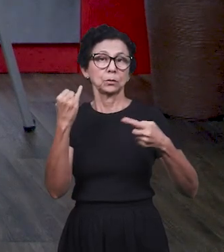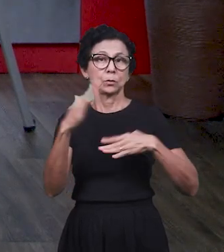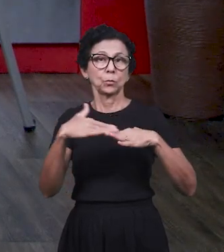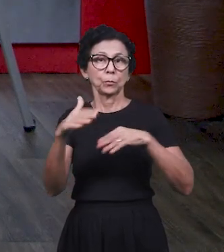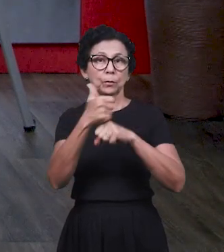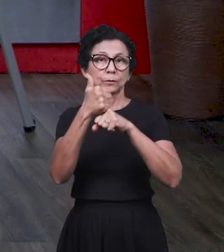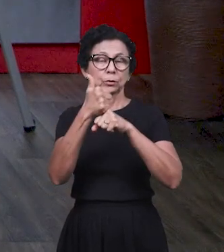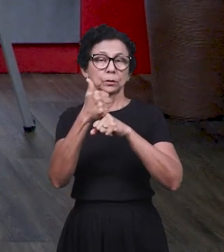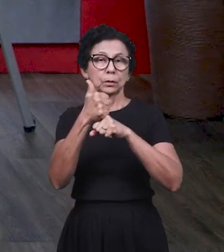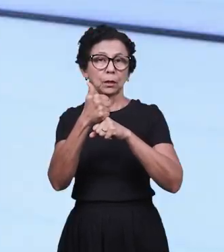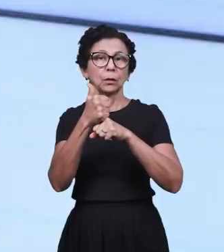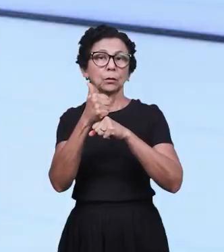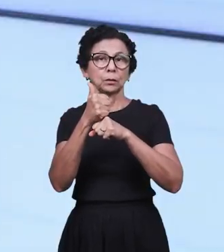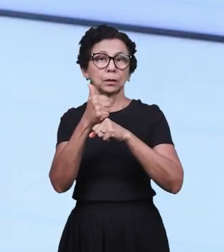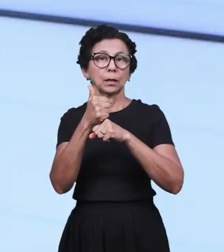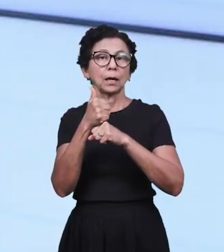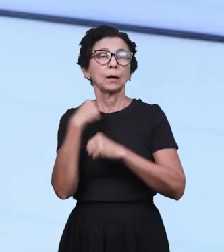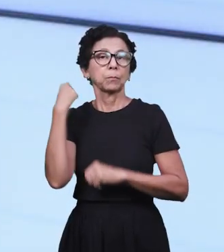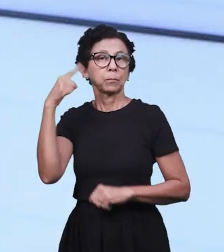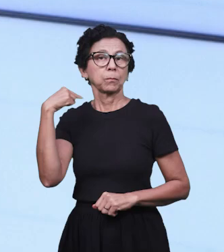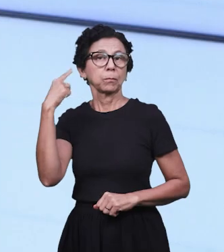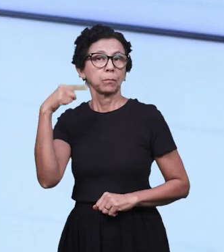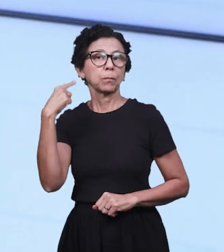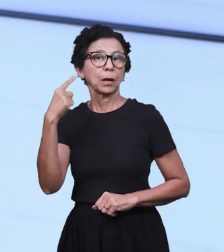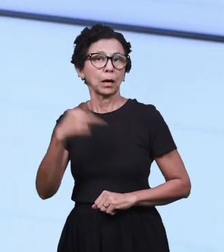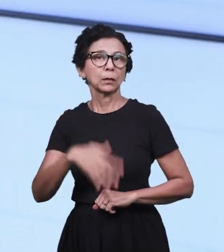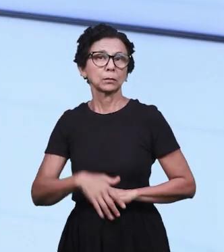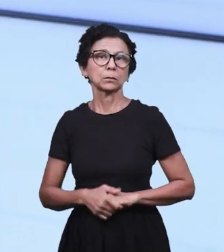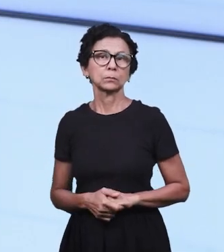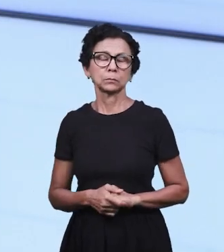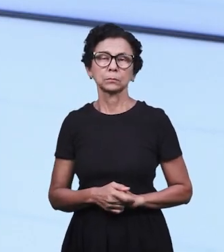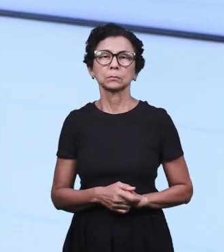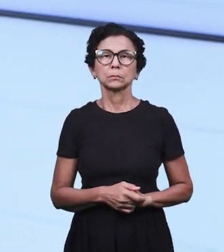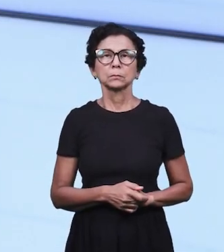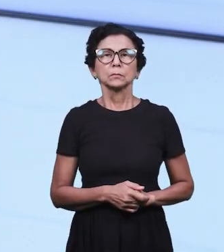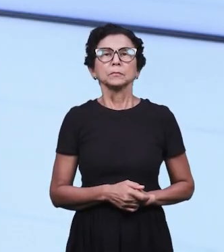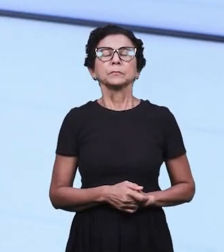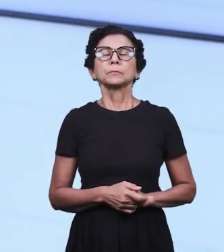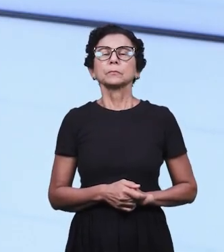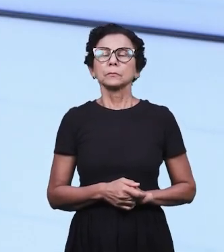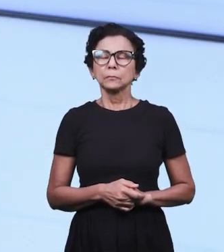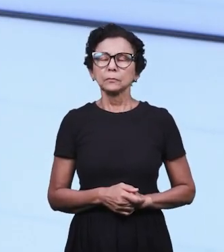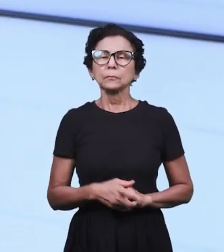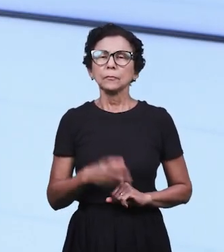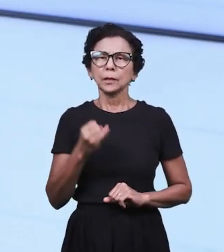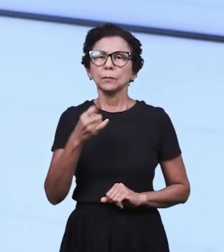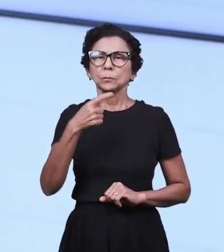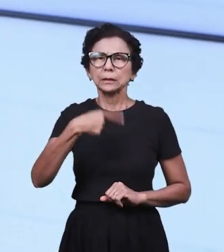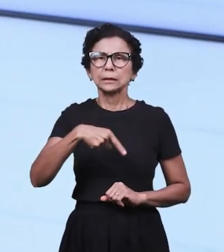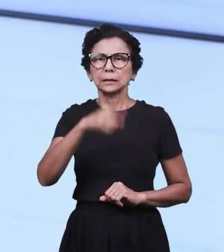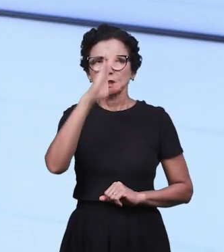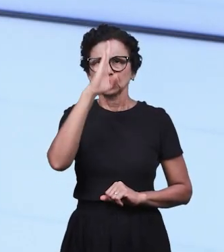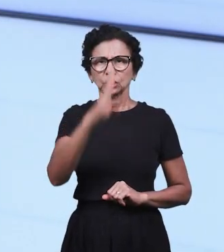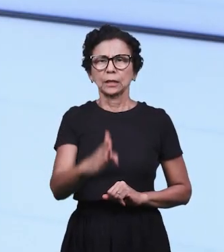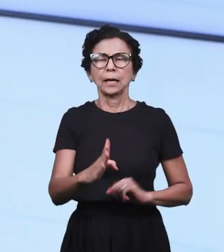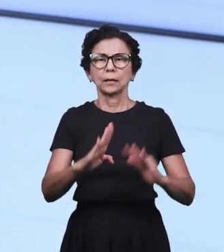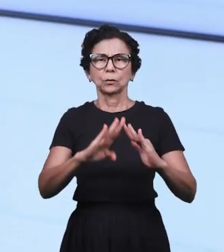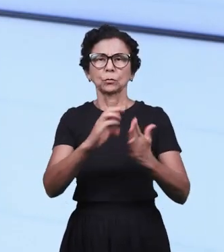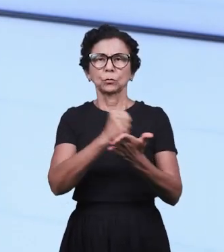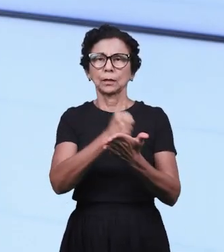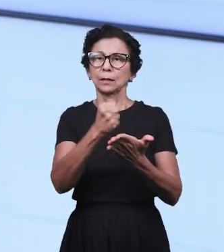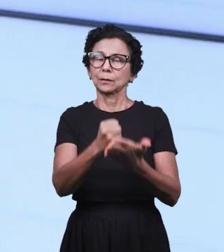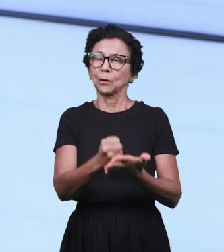exatamente. Mesmo sendo o inventário feito diretamente no cartório, é necessário ali